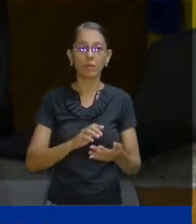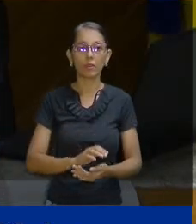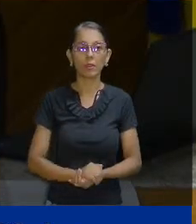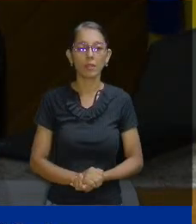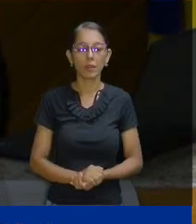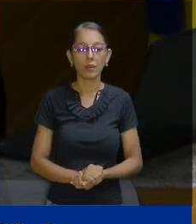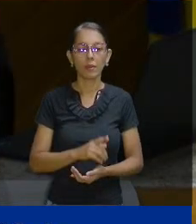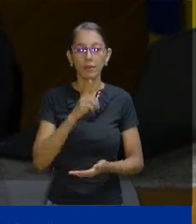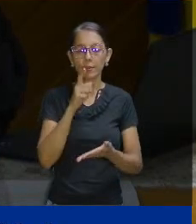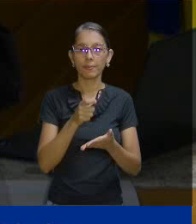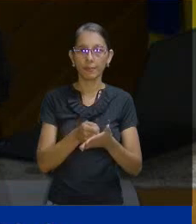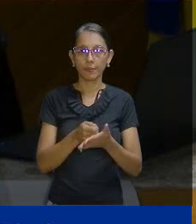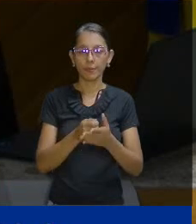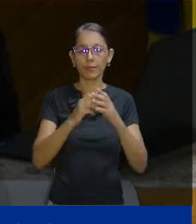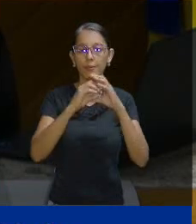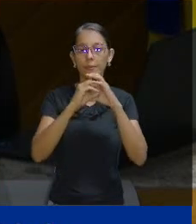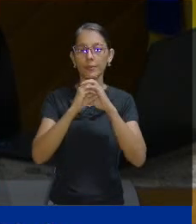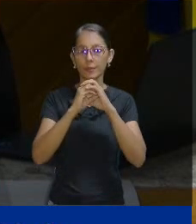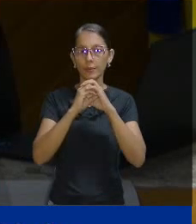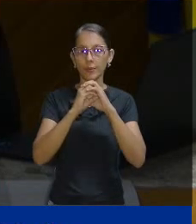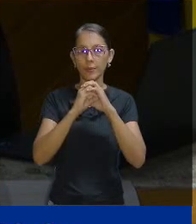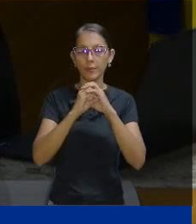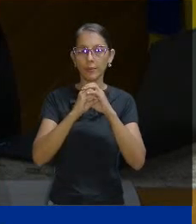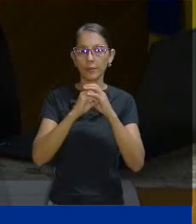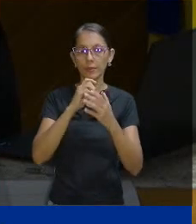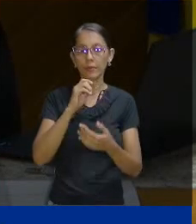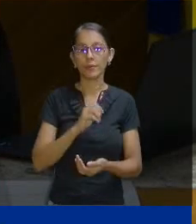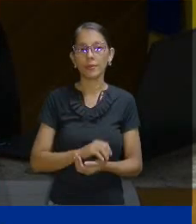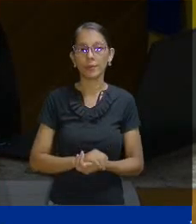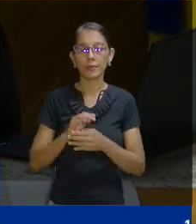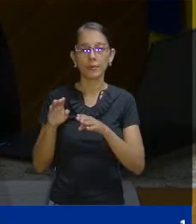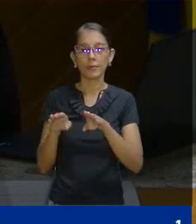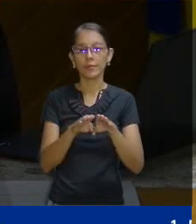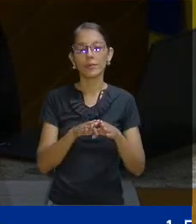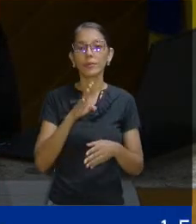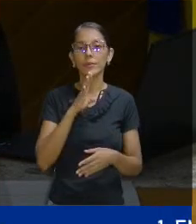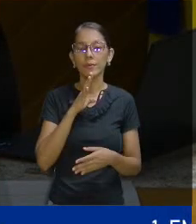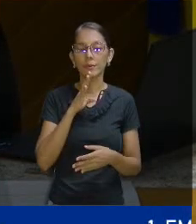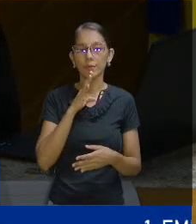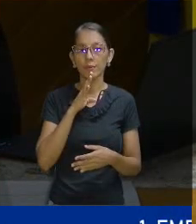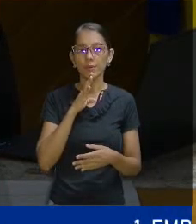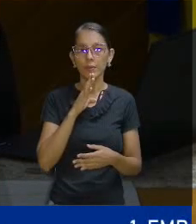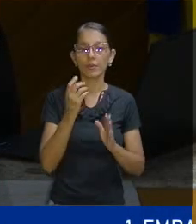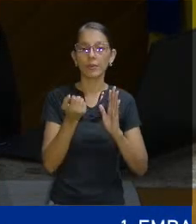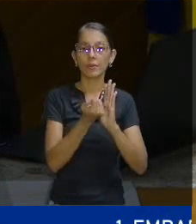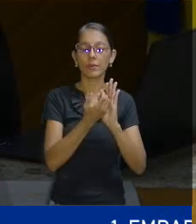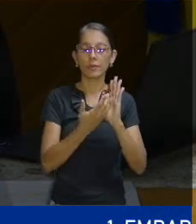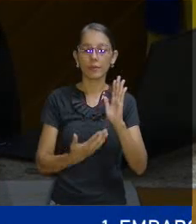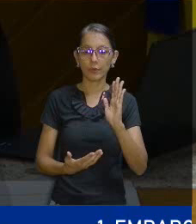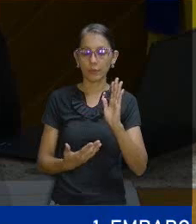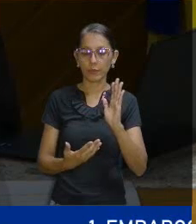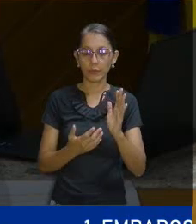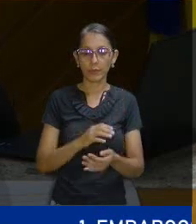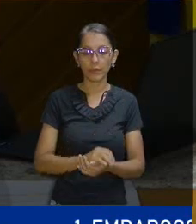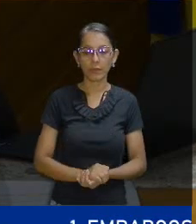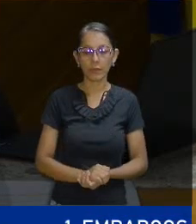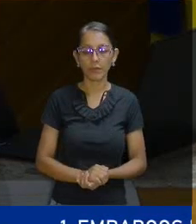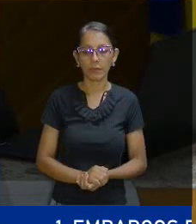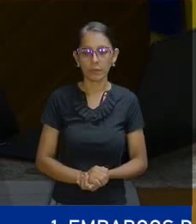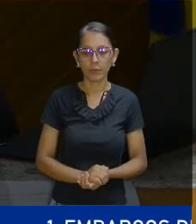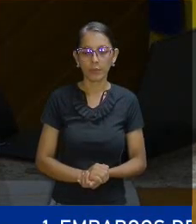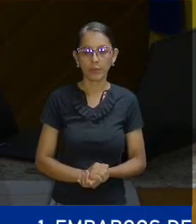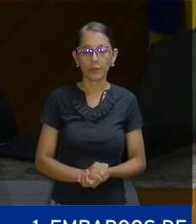Decisão. O Tribunal Regional Eleitoral do Amapá, por unanimidade, conheceu o desembargo da declaração e, no mérito, após o voto